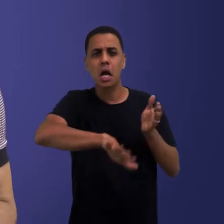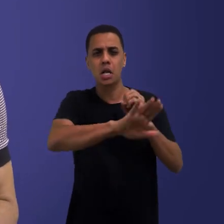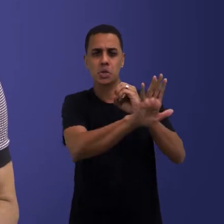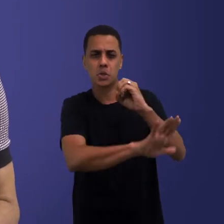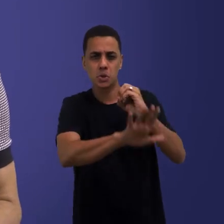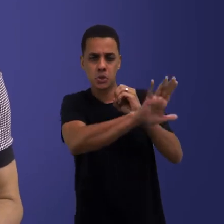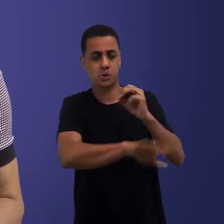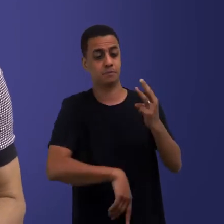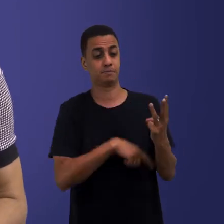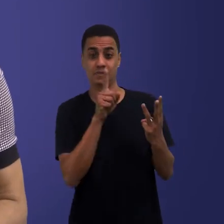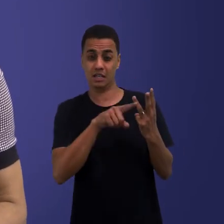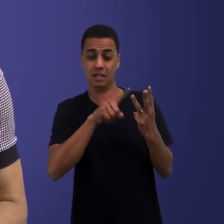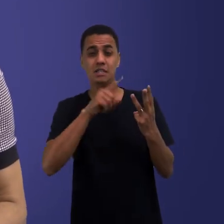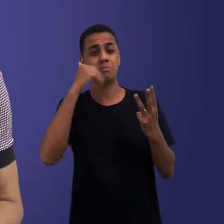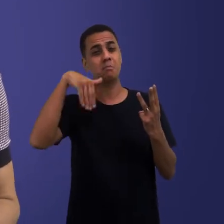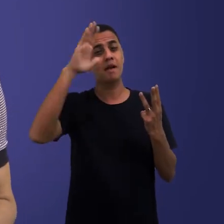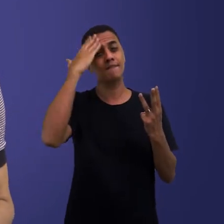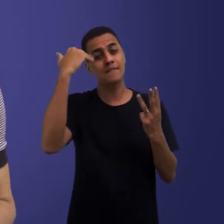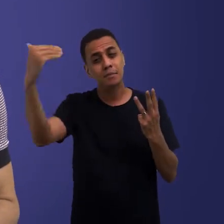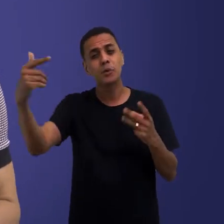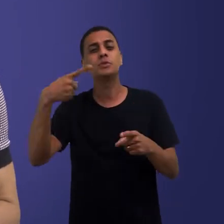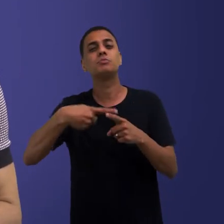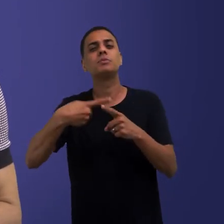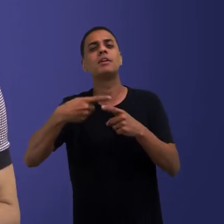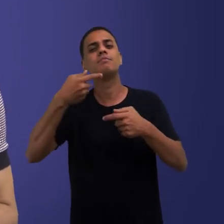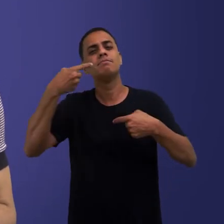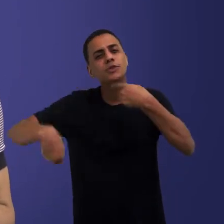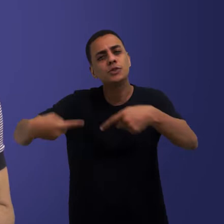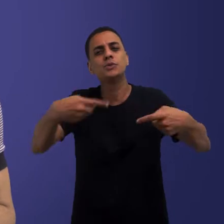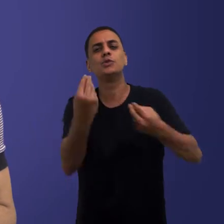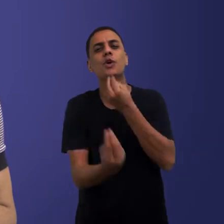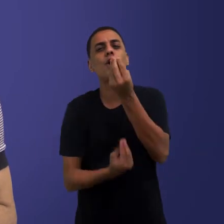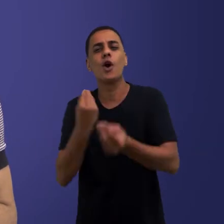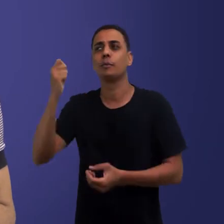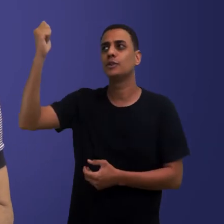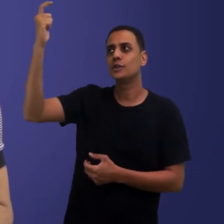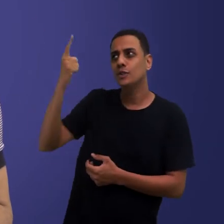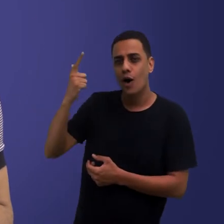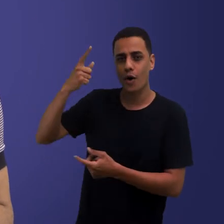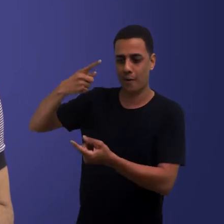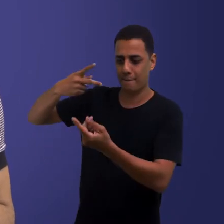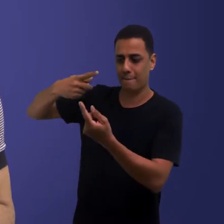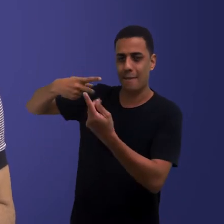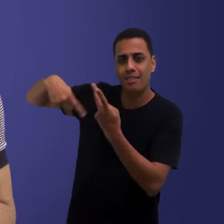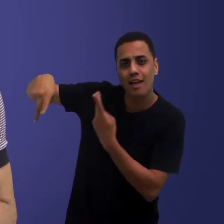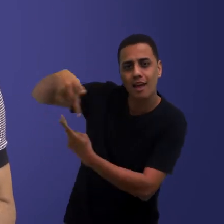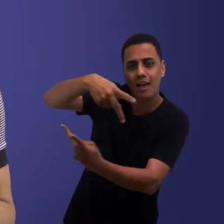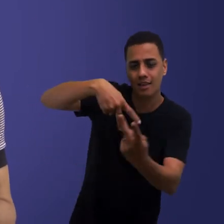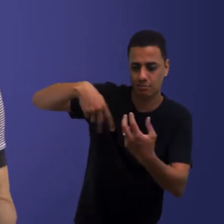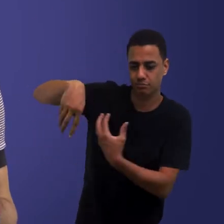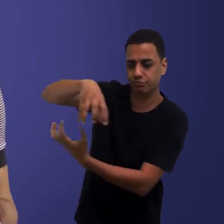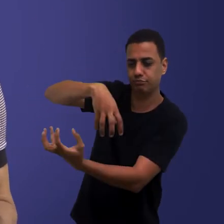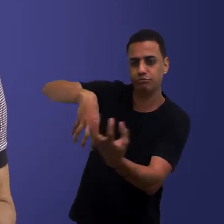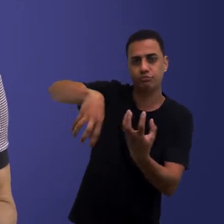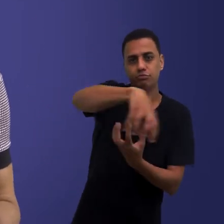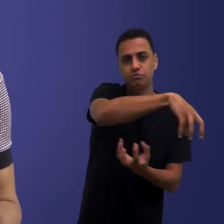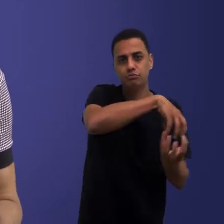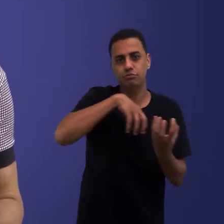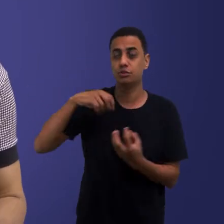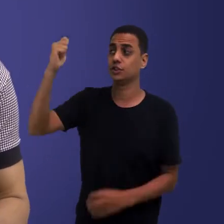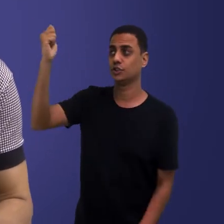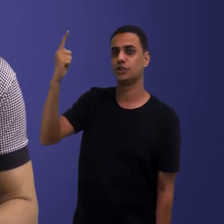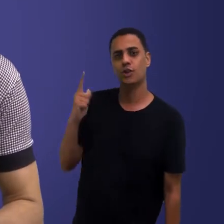Kepler, este último famoso pelas três leis dos movimentos dos planetas girando em torno do Sol em órbitas